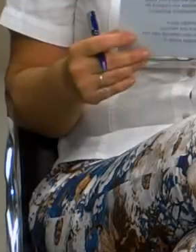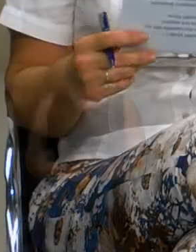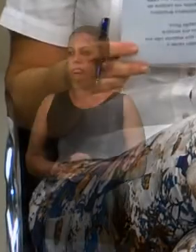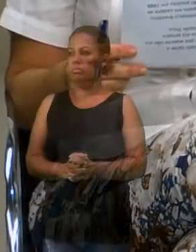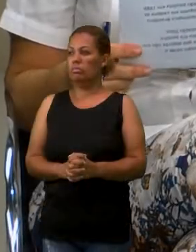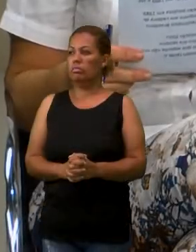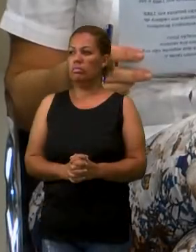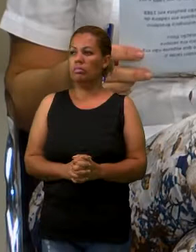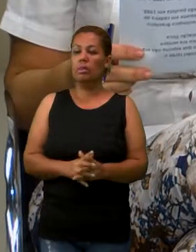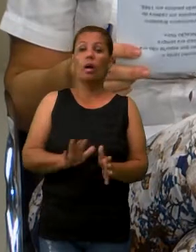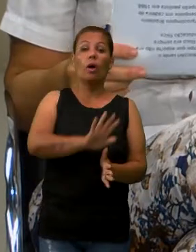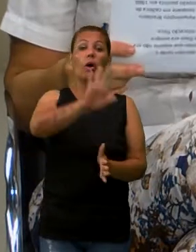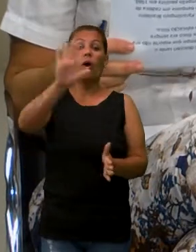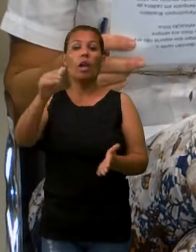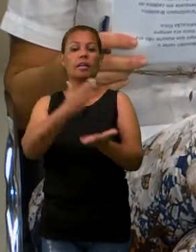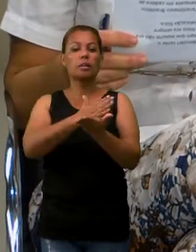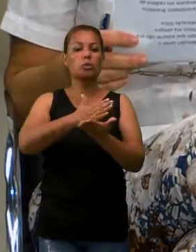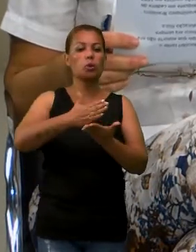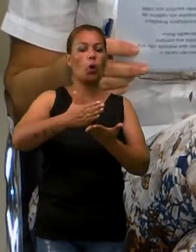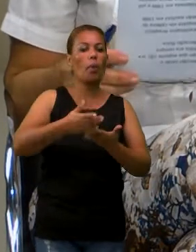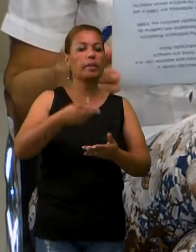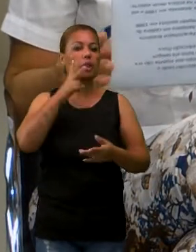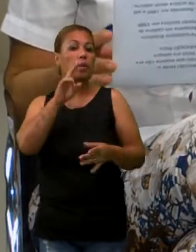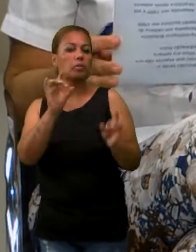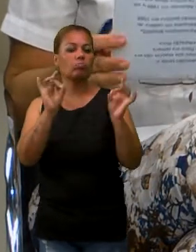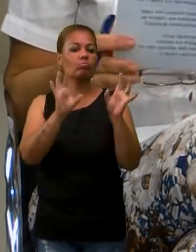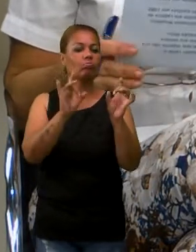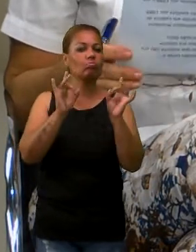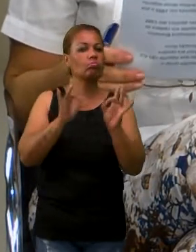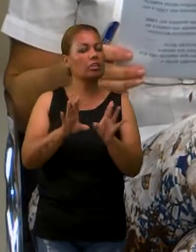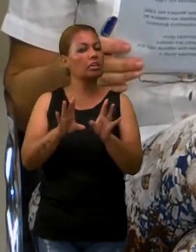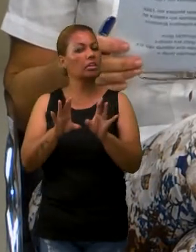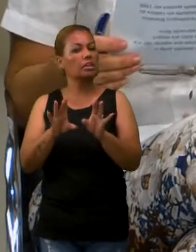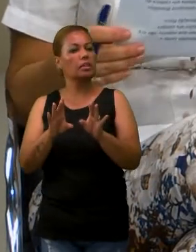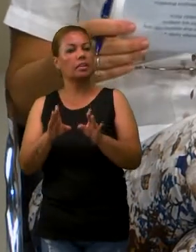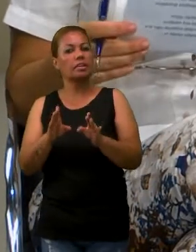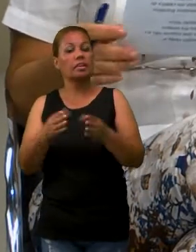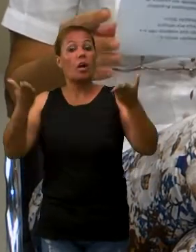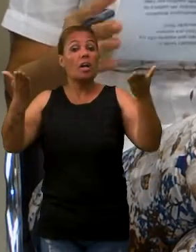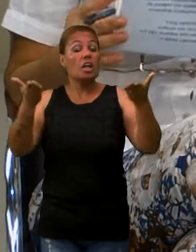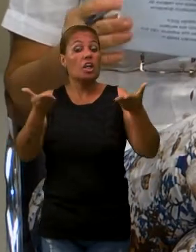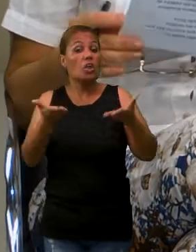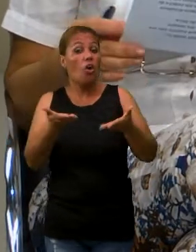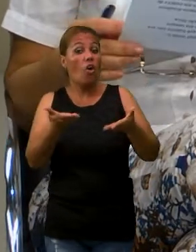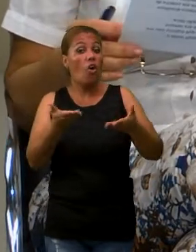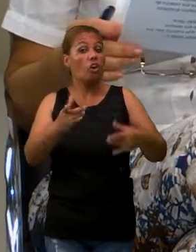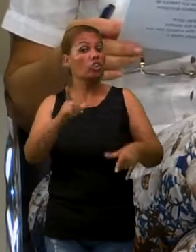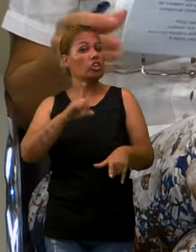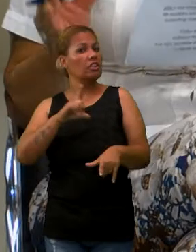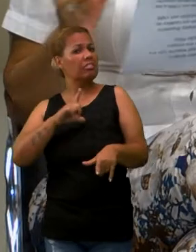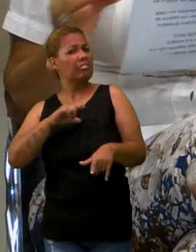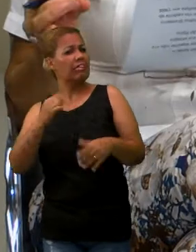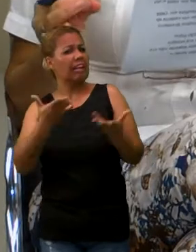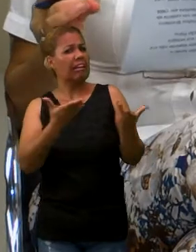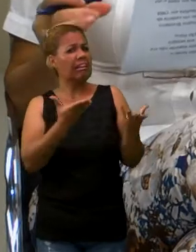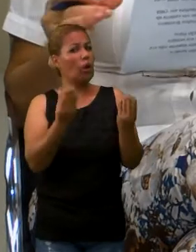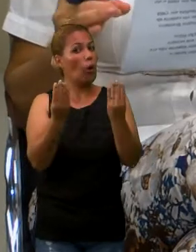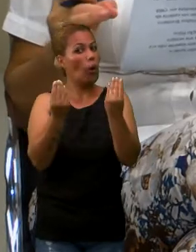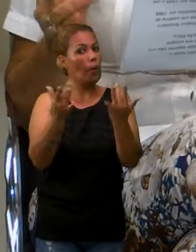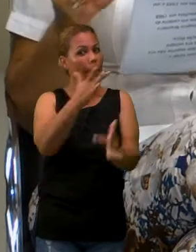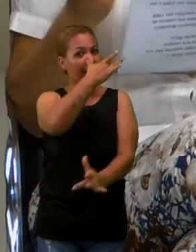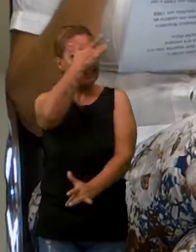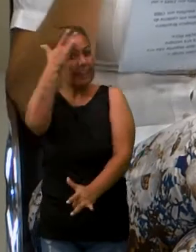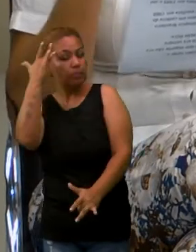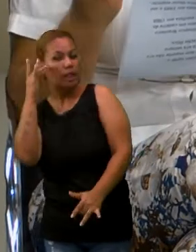olá estamos iniciando mais um olhar especial e hoje nós estamos aqui com muita gente pra